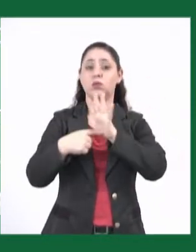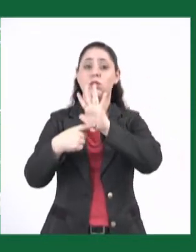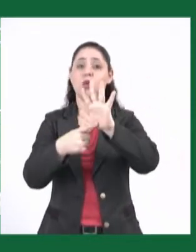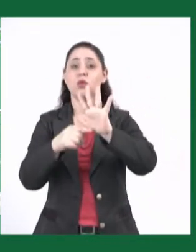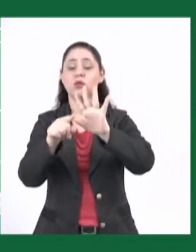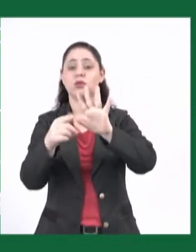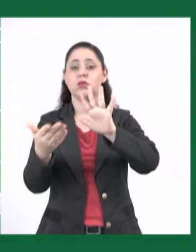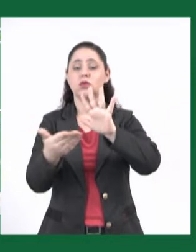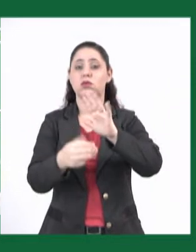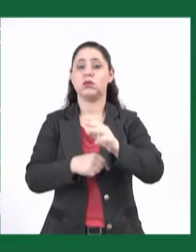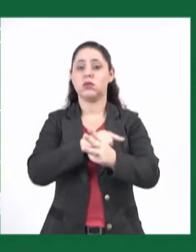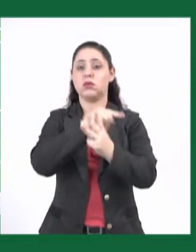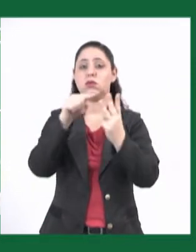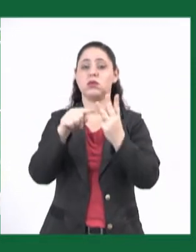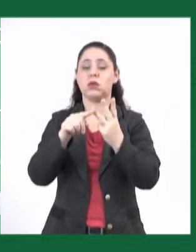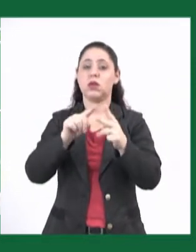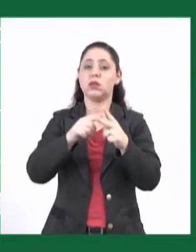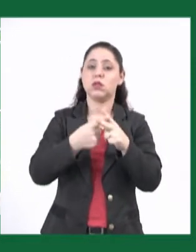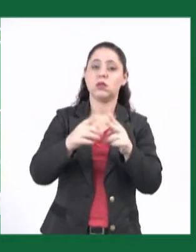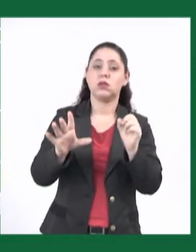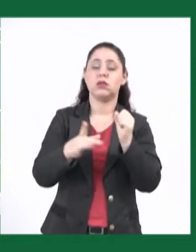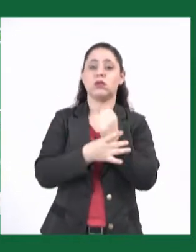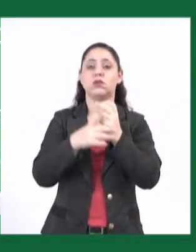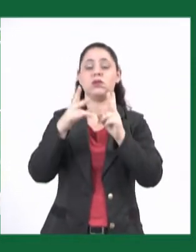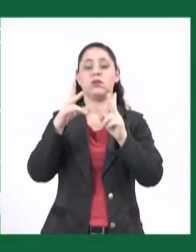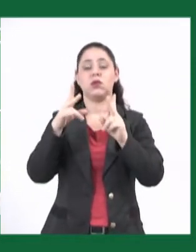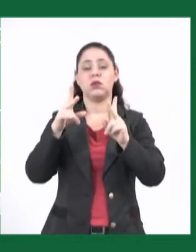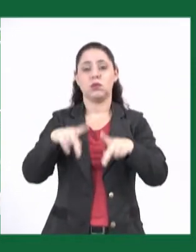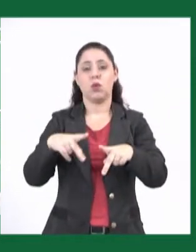vocês, três equipamentos de segurança alimentar e